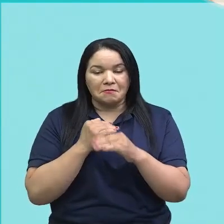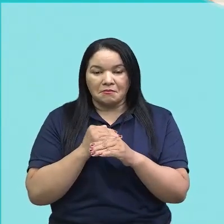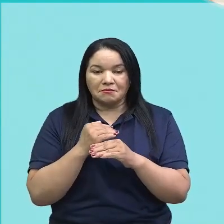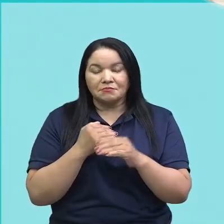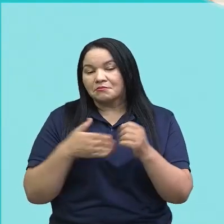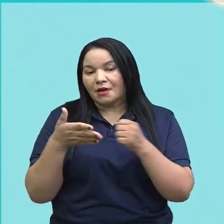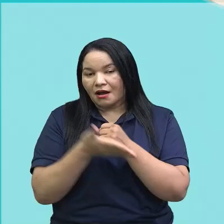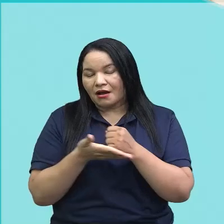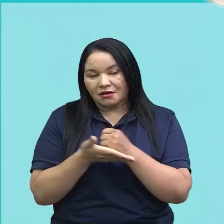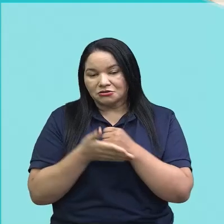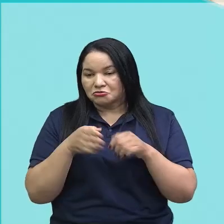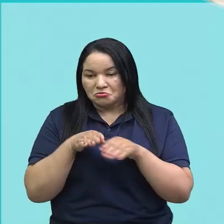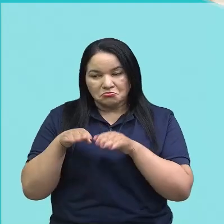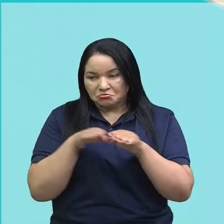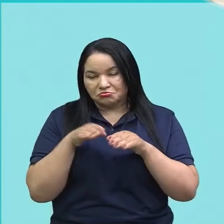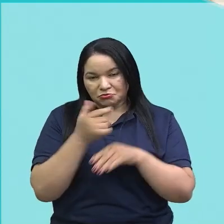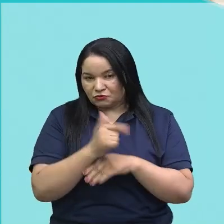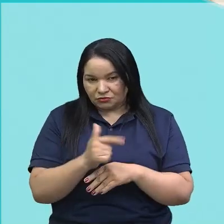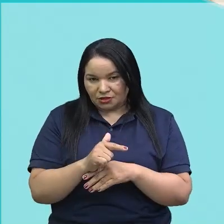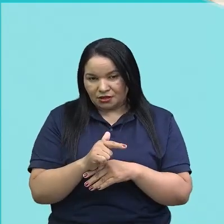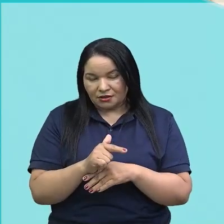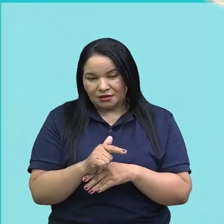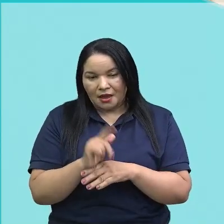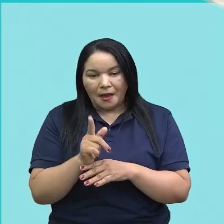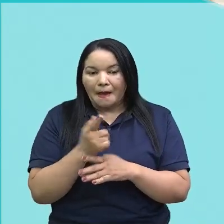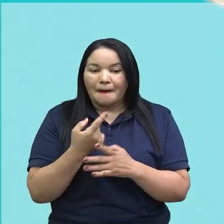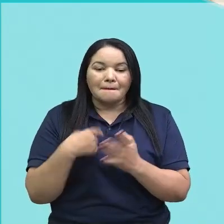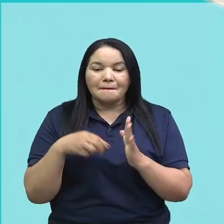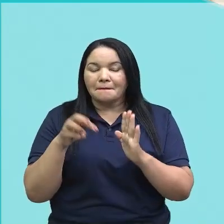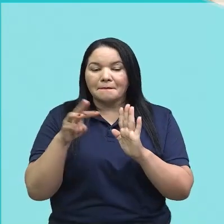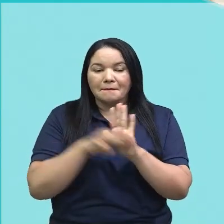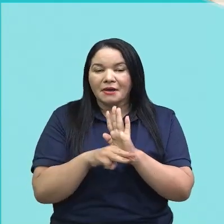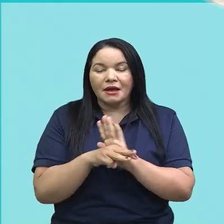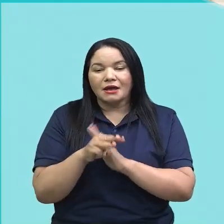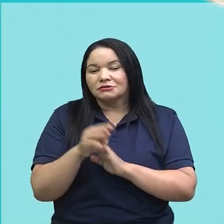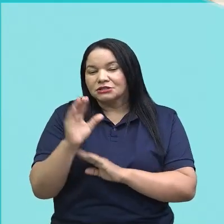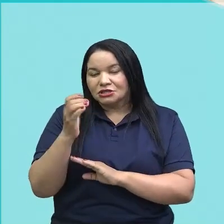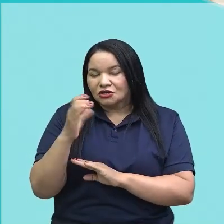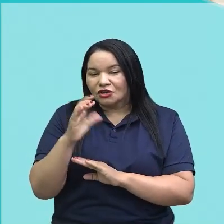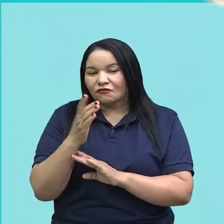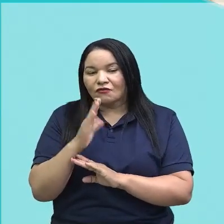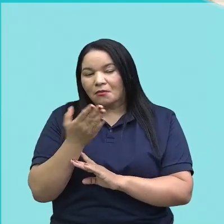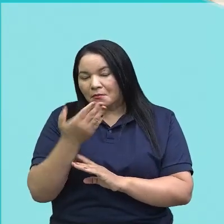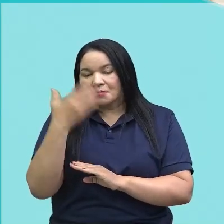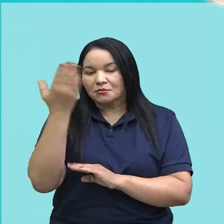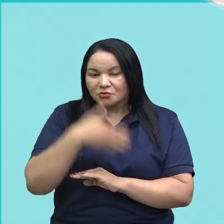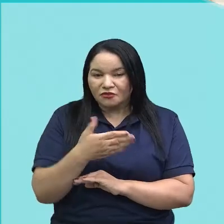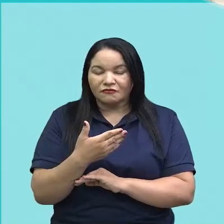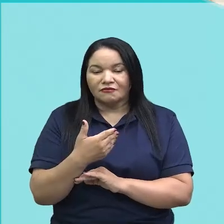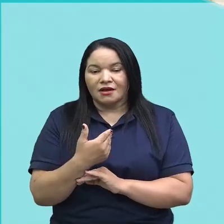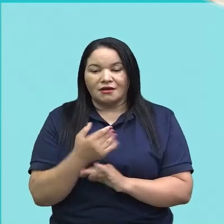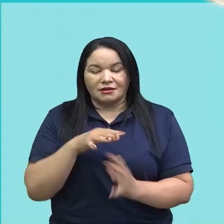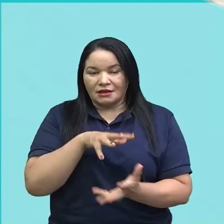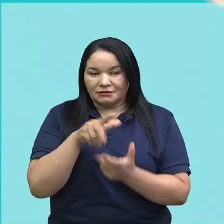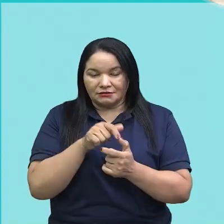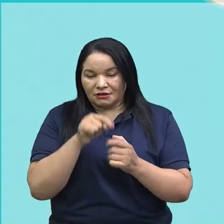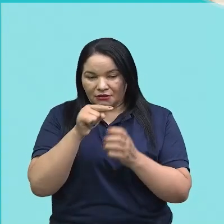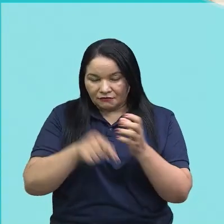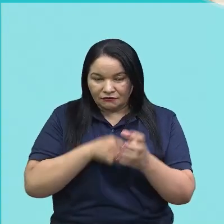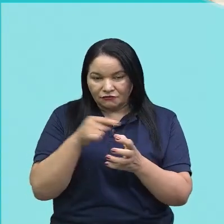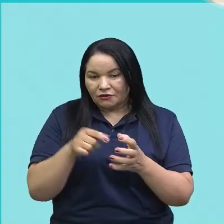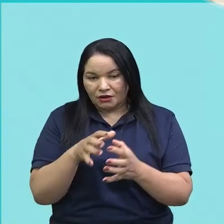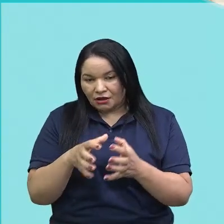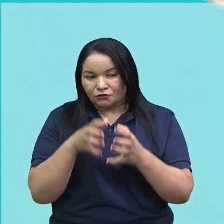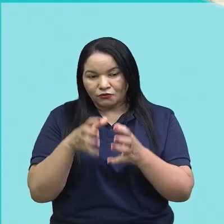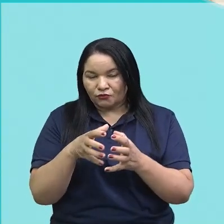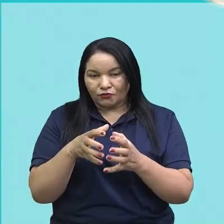experiências sensoriais comuns. Percebe que não existe um método científico para comprovar que a Terra é plana, certo? Não existe nenhum